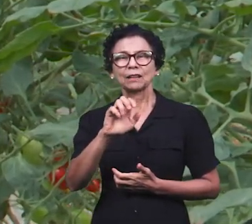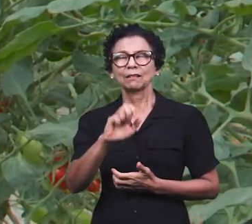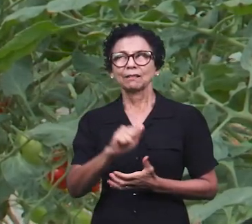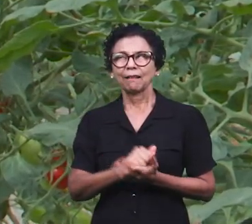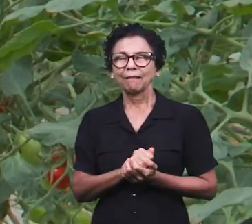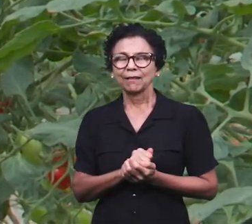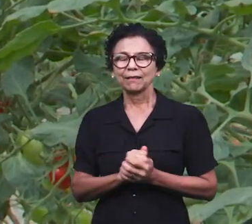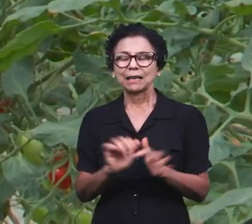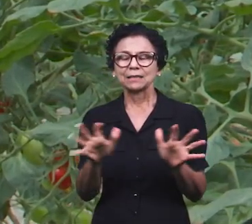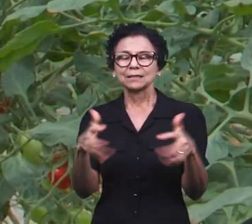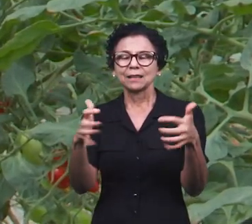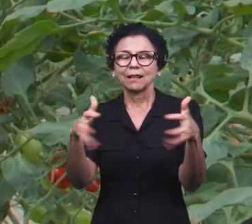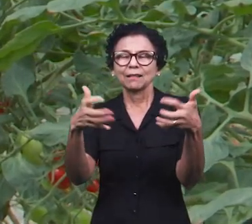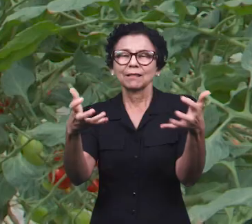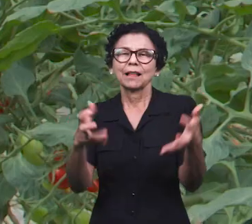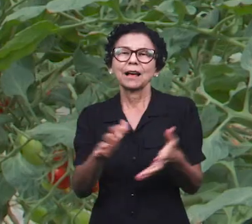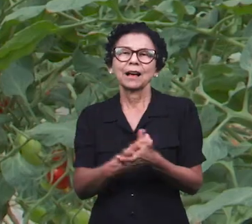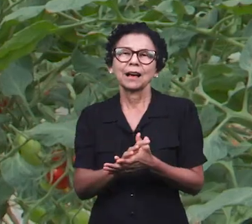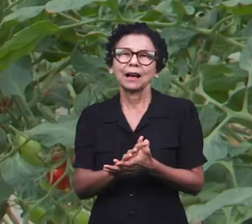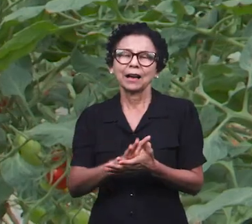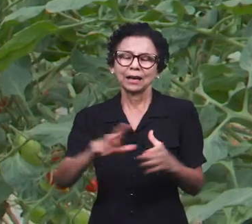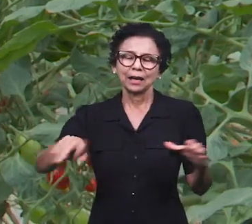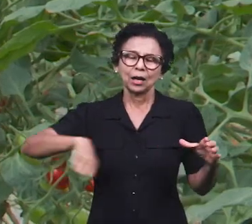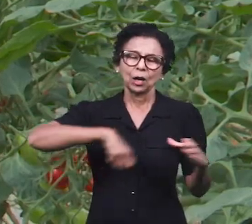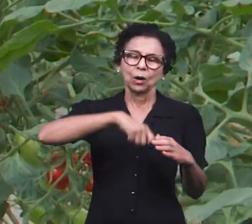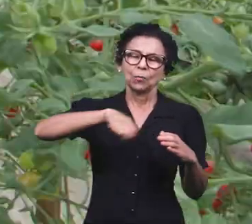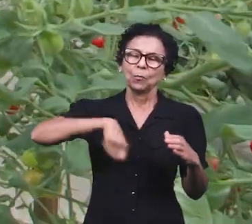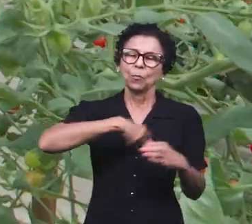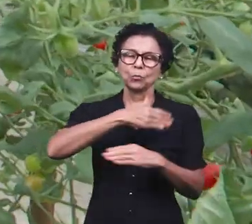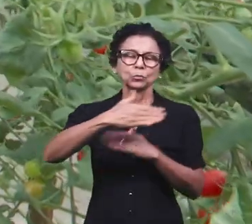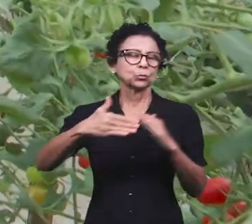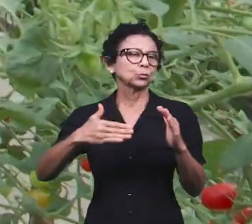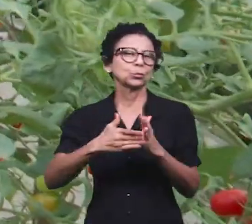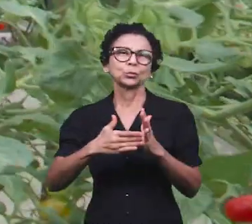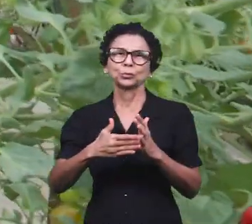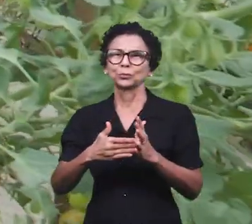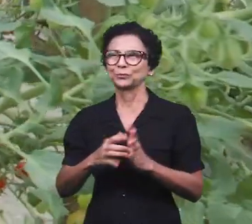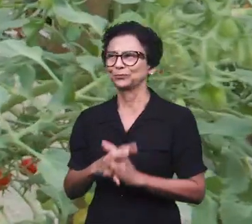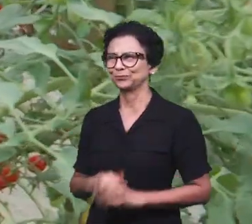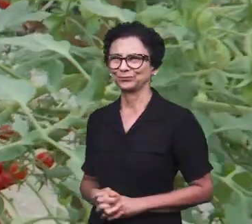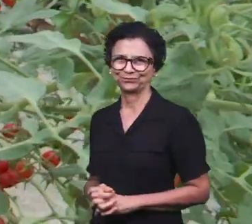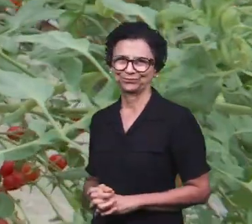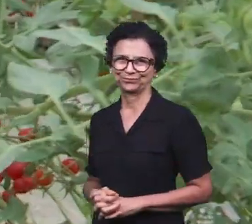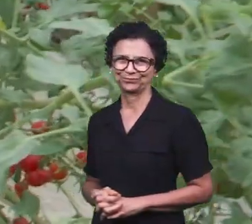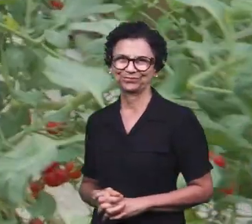de tomate, confite, eu amo tudo.